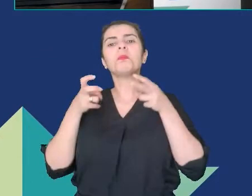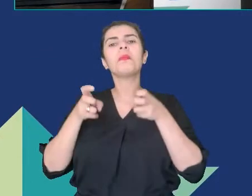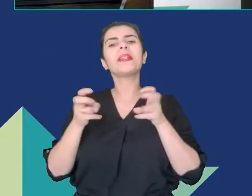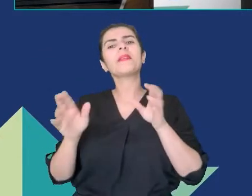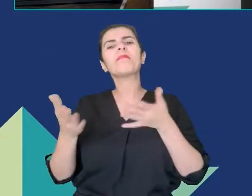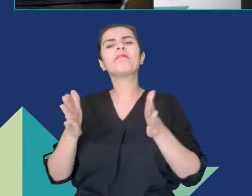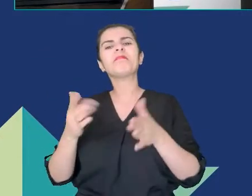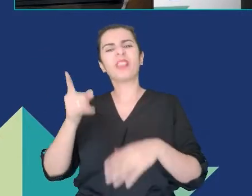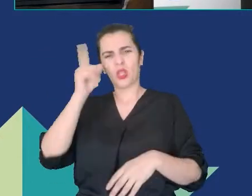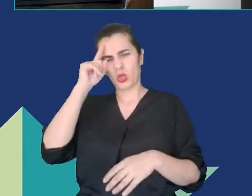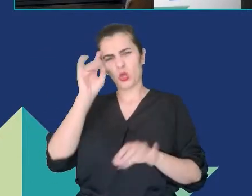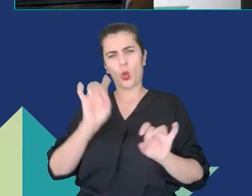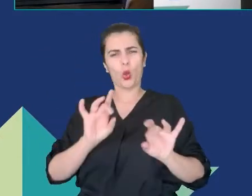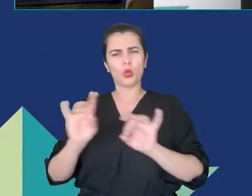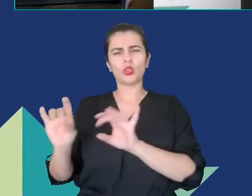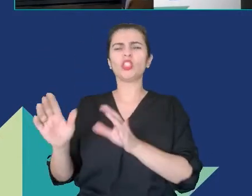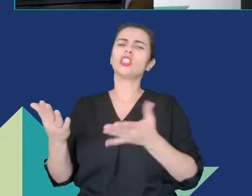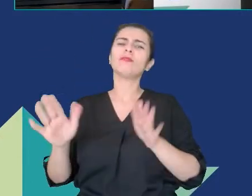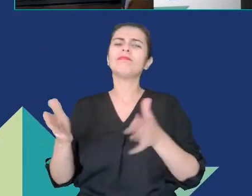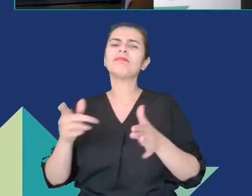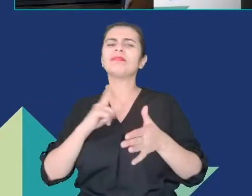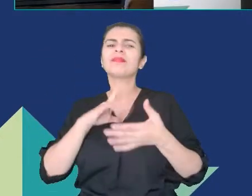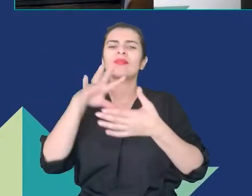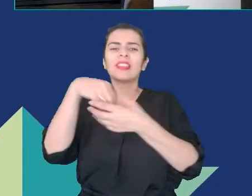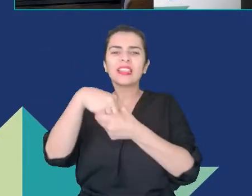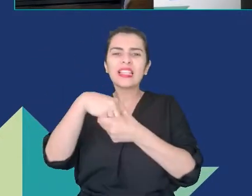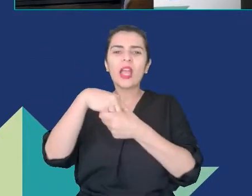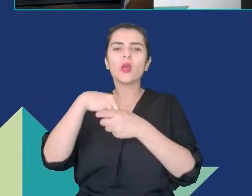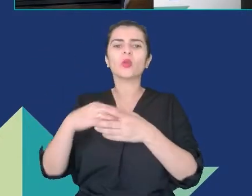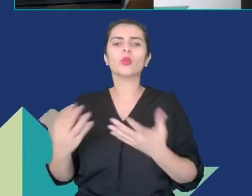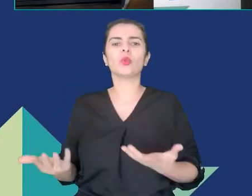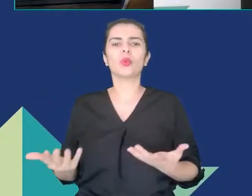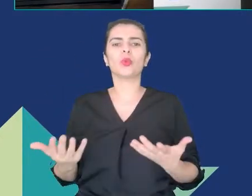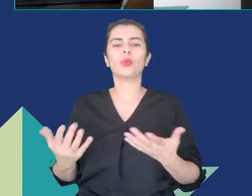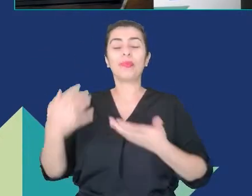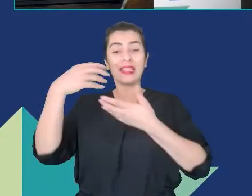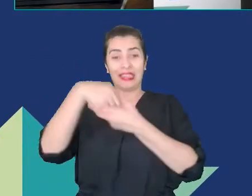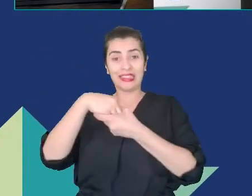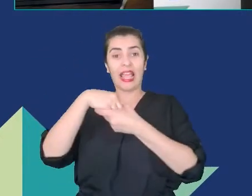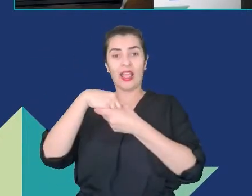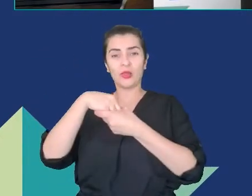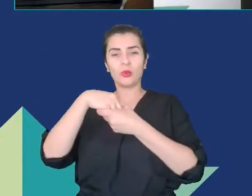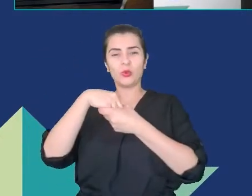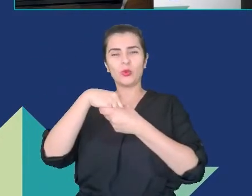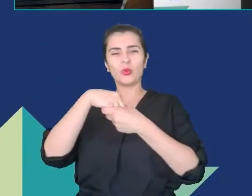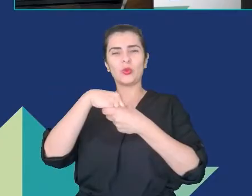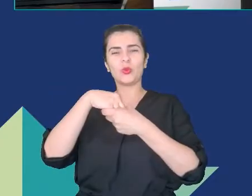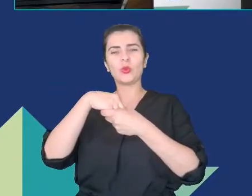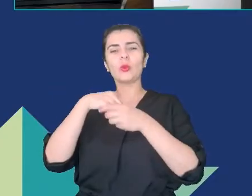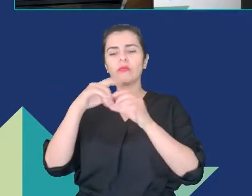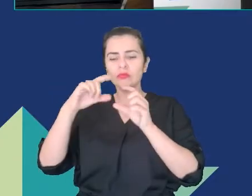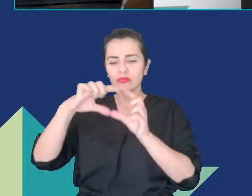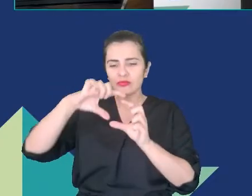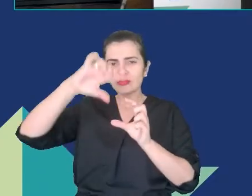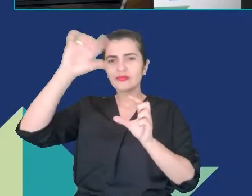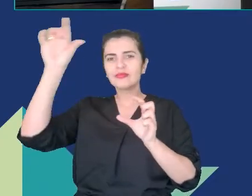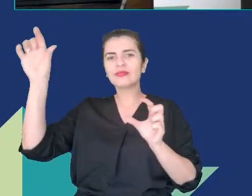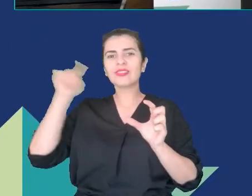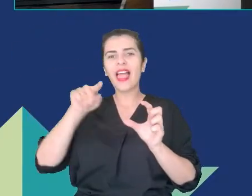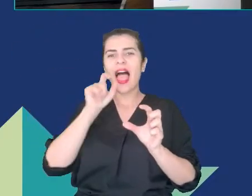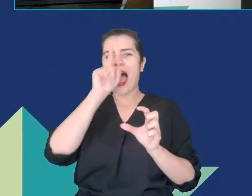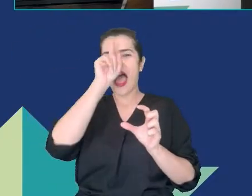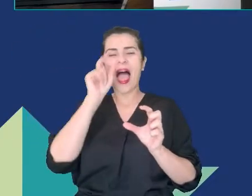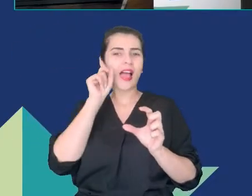rejeito ficava dentro da operação, da faixa azul, mas que, se a gente fosse